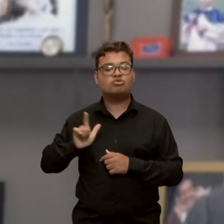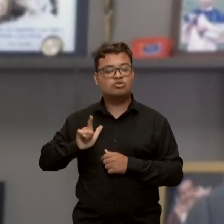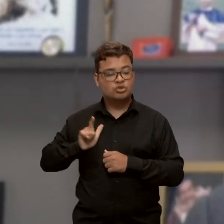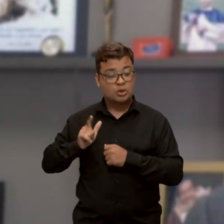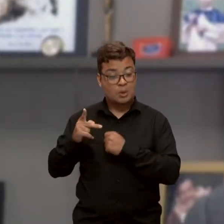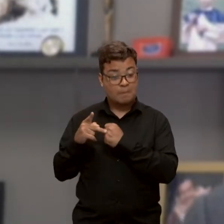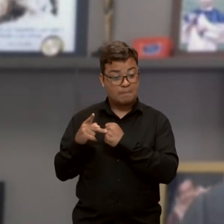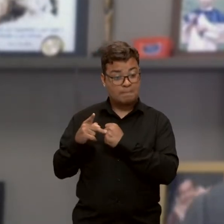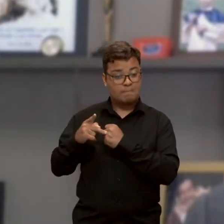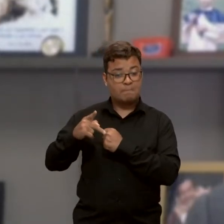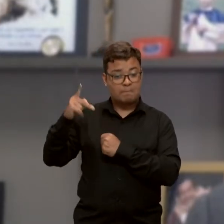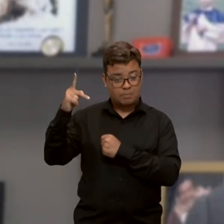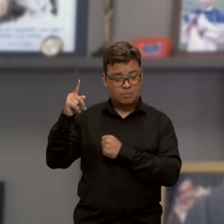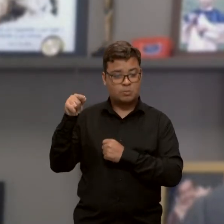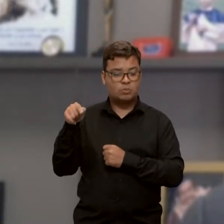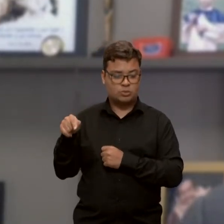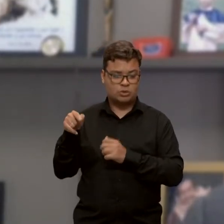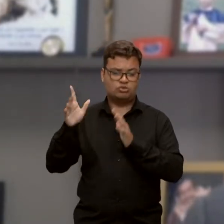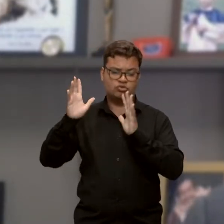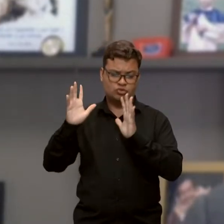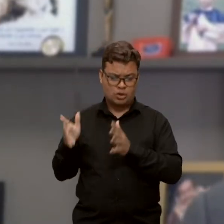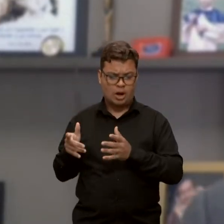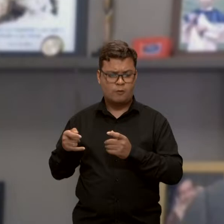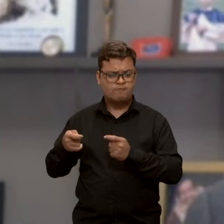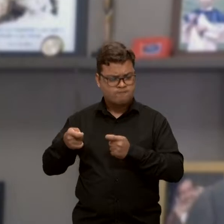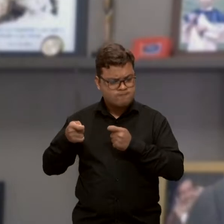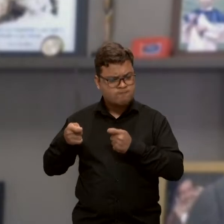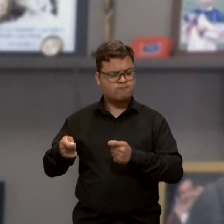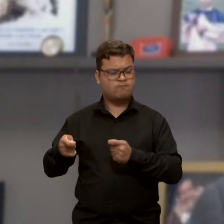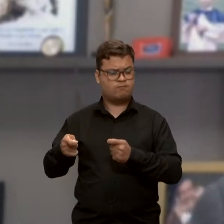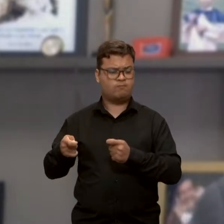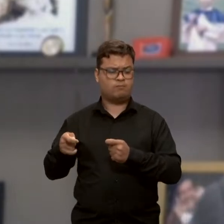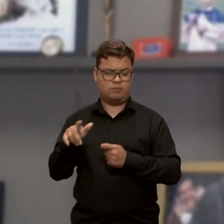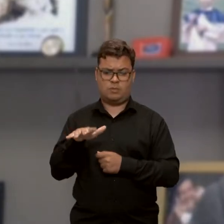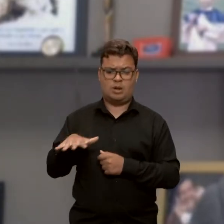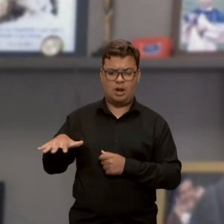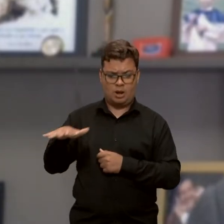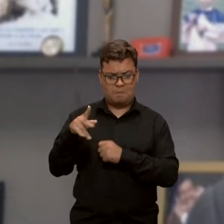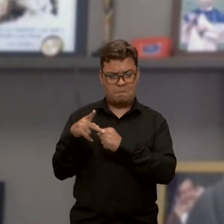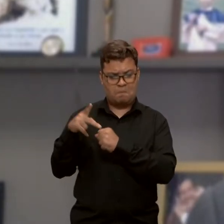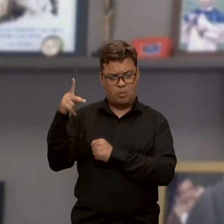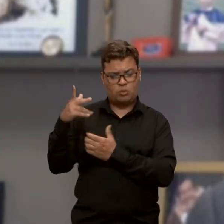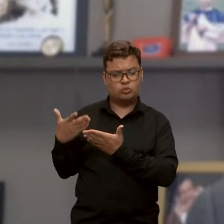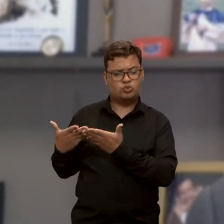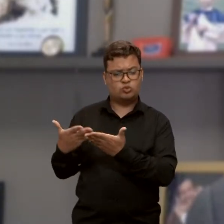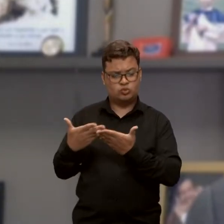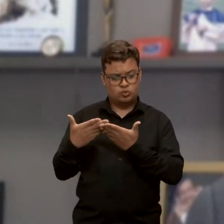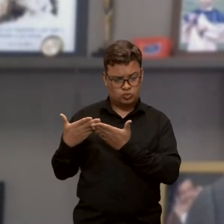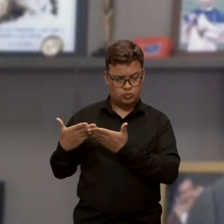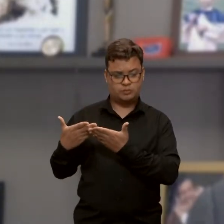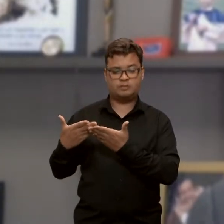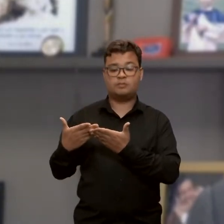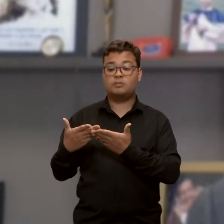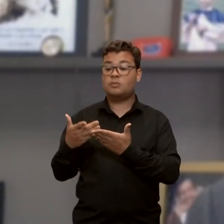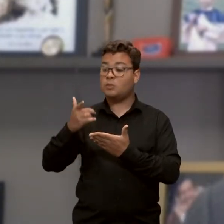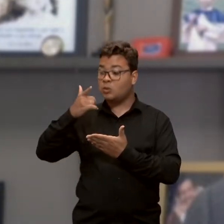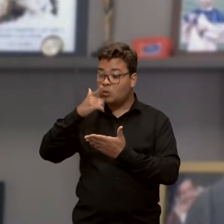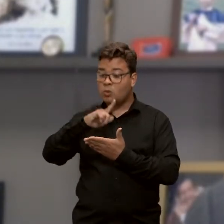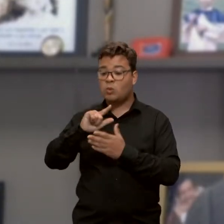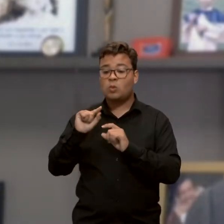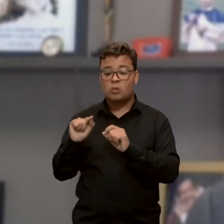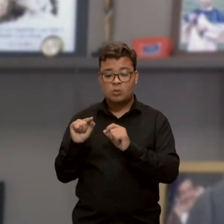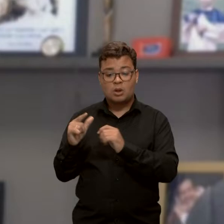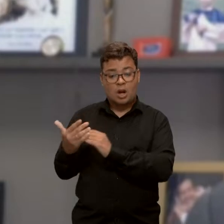pós-graduação sólida, já consolidada, e que trazia para a gente quadros,